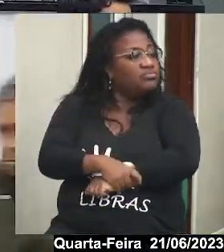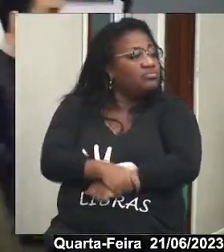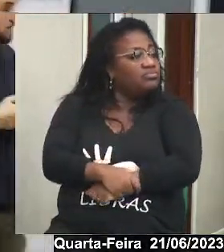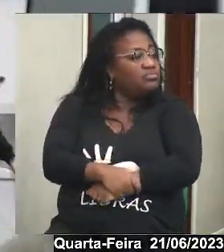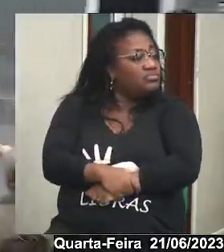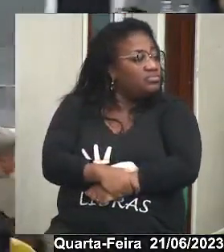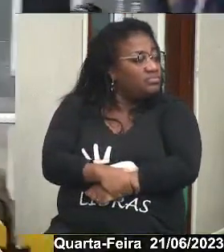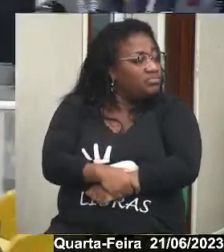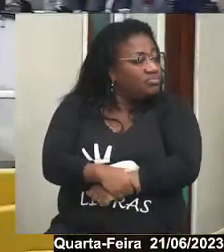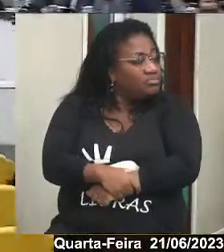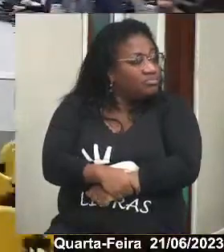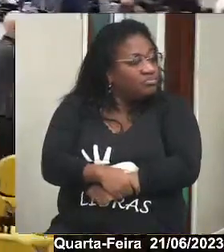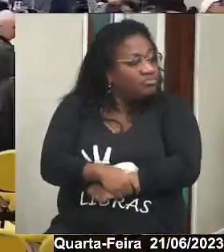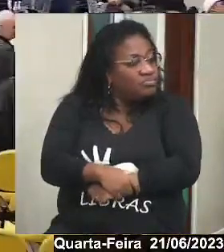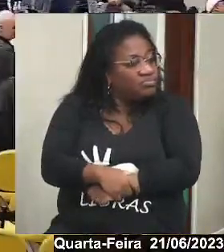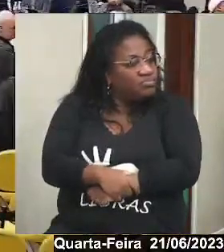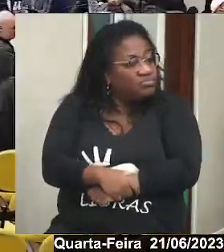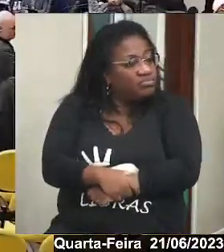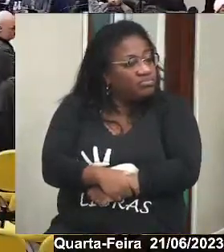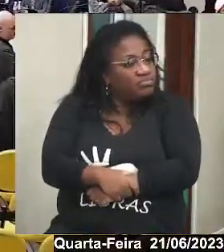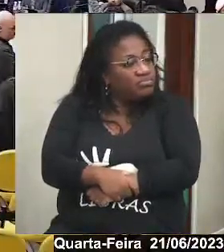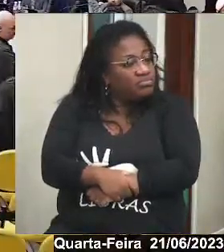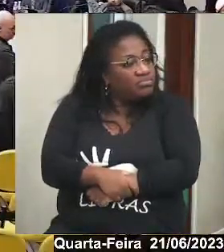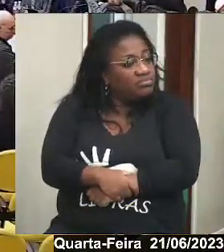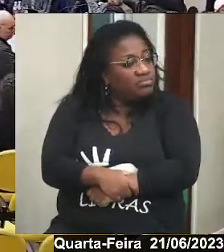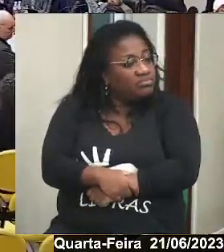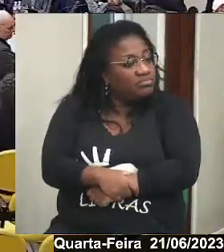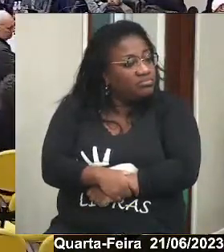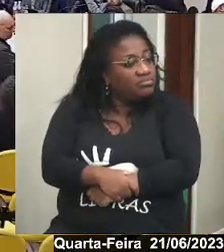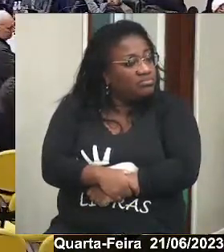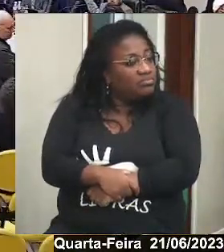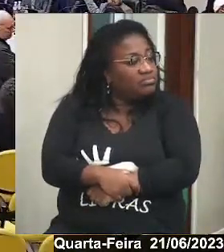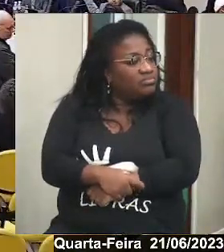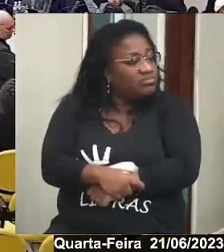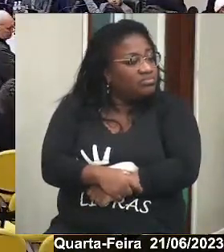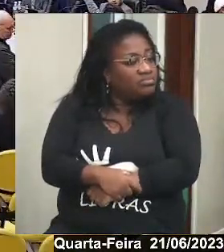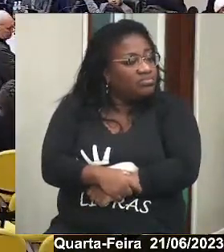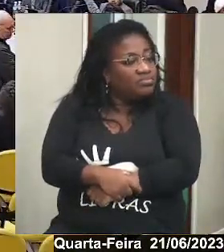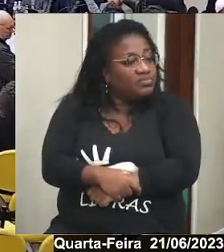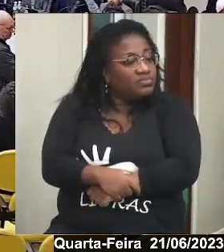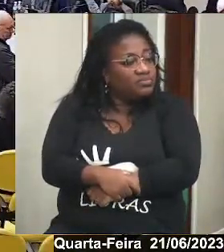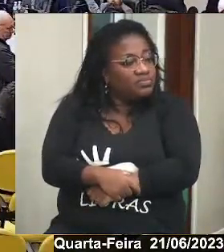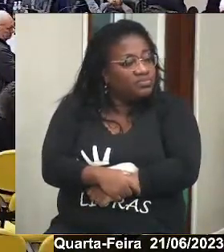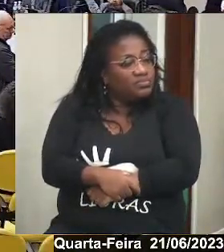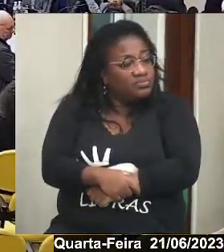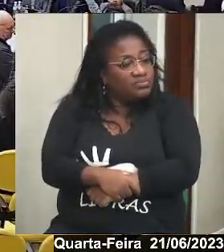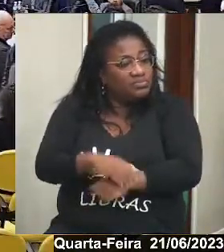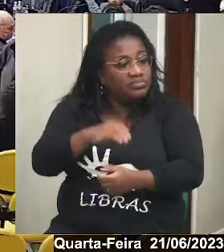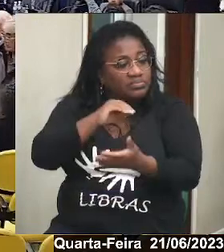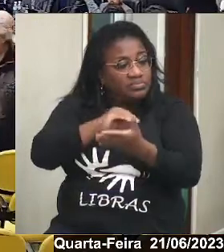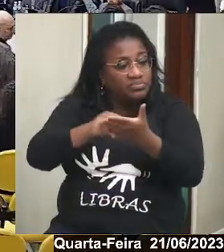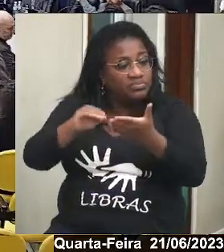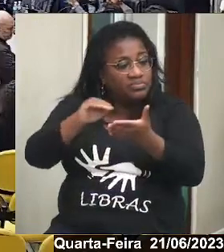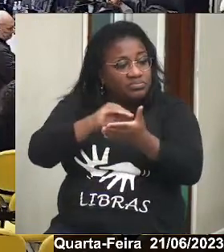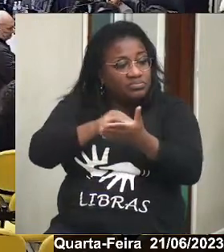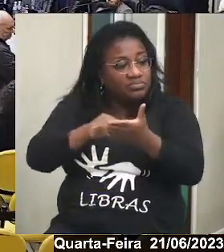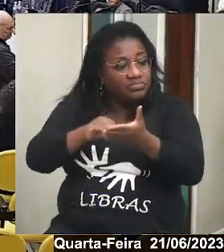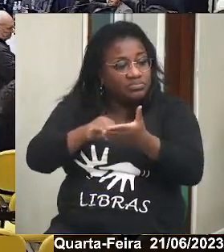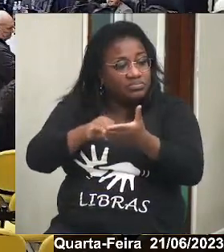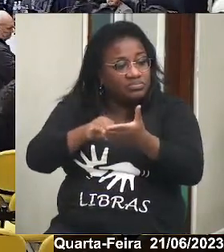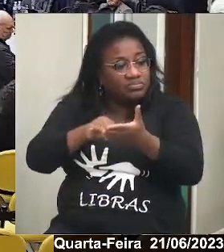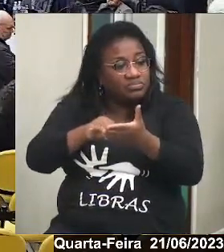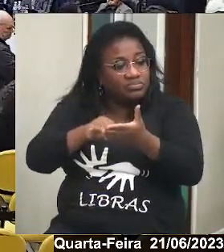Vereador Abidan, venha para o seu lugar, por favor. Solicito ao